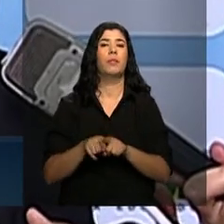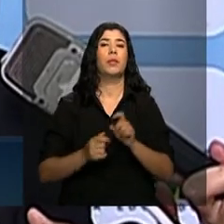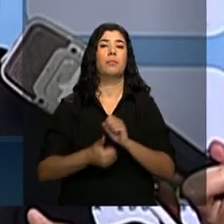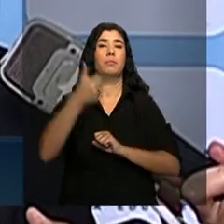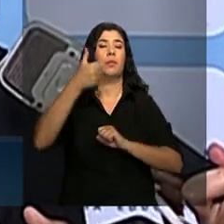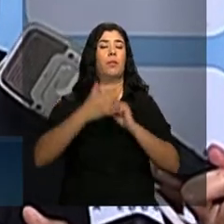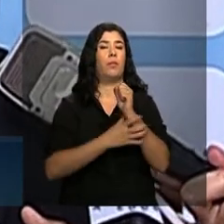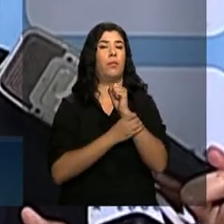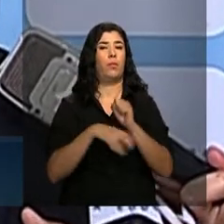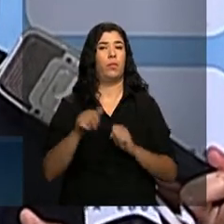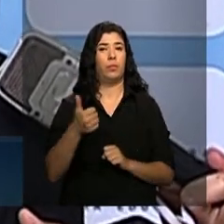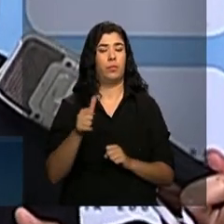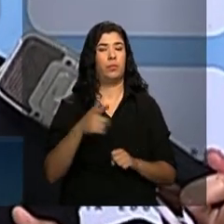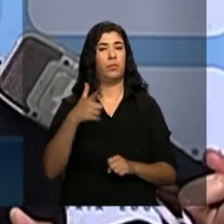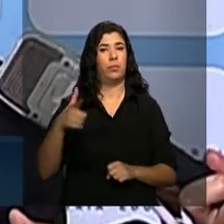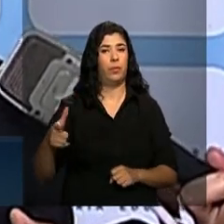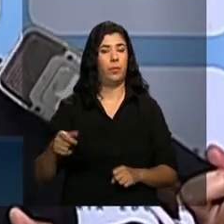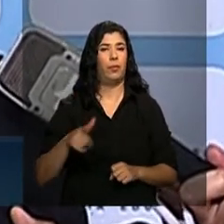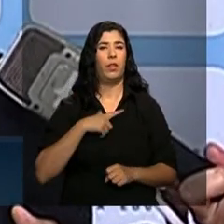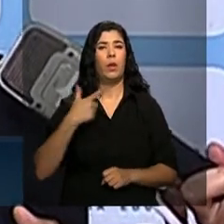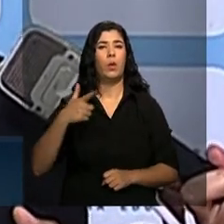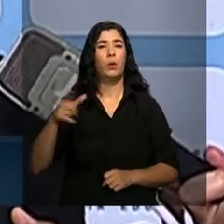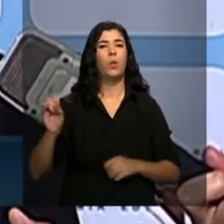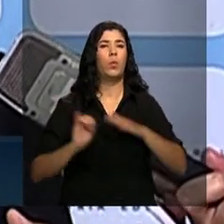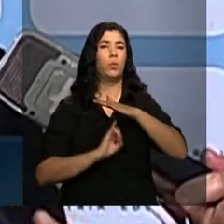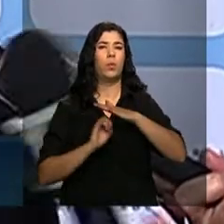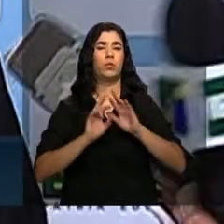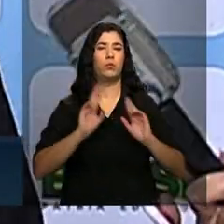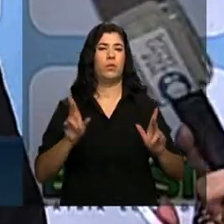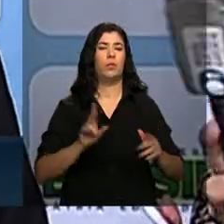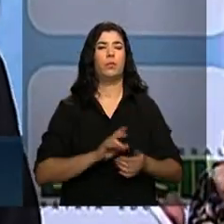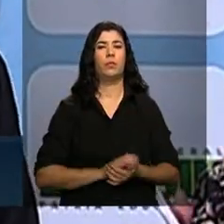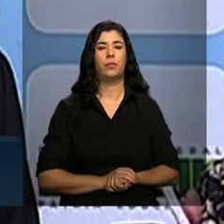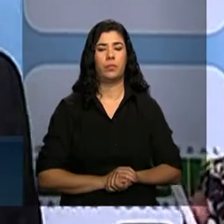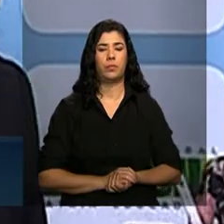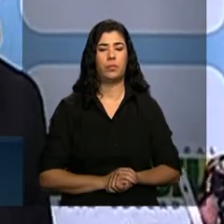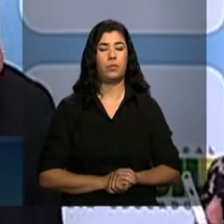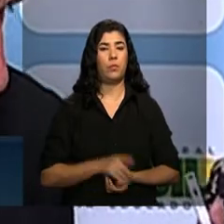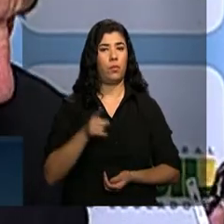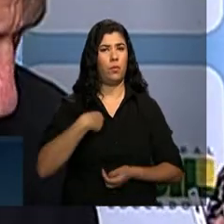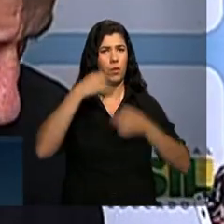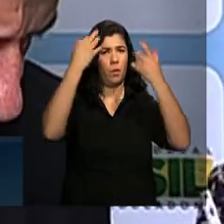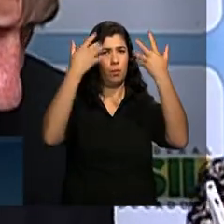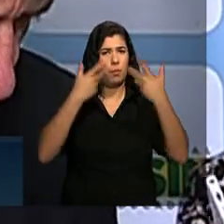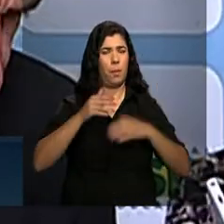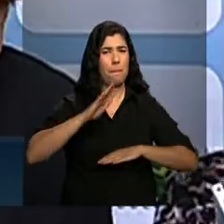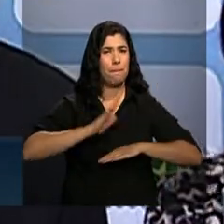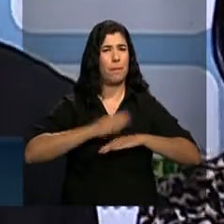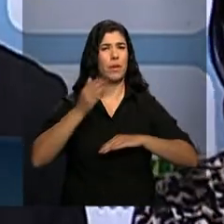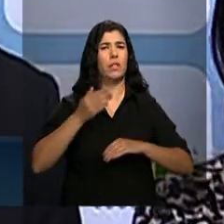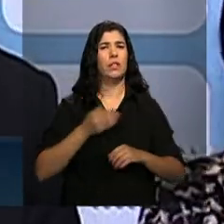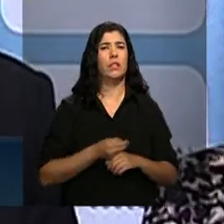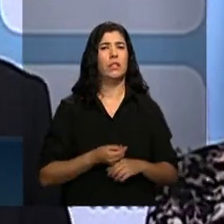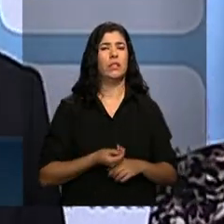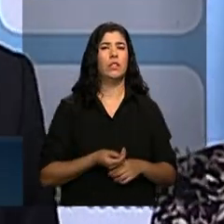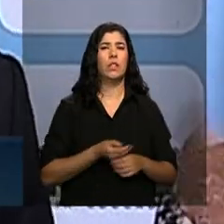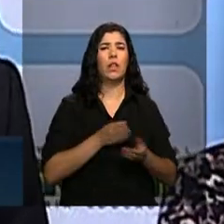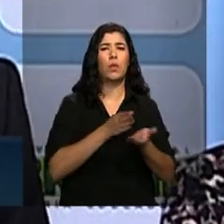e a qualidade. Não são outras instituições, tá? O senhor falou em investimentos de mais de 20 milhões de reais nos próximos